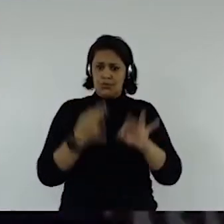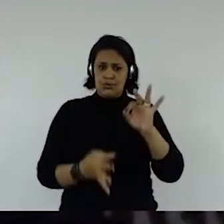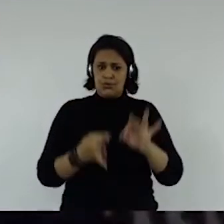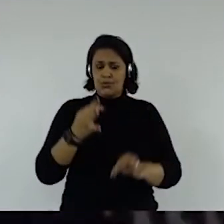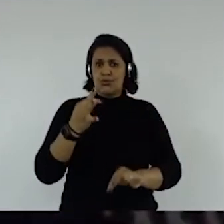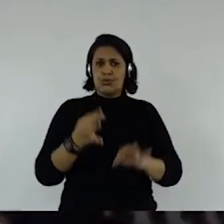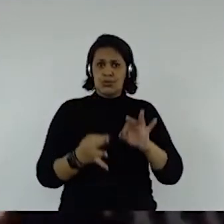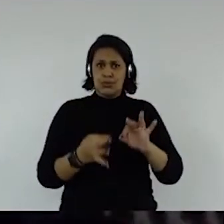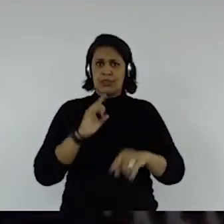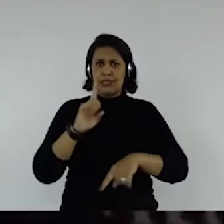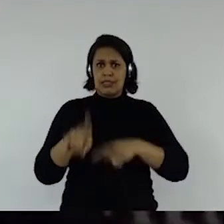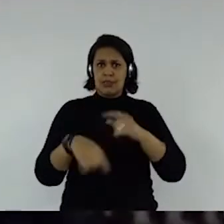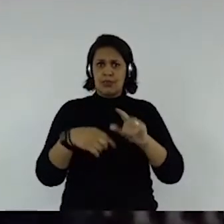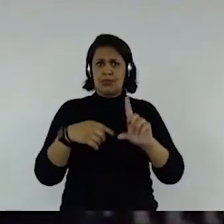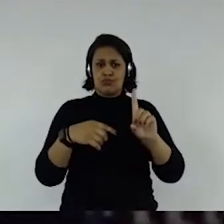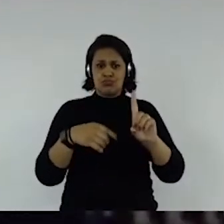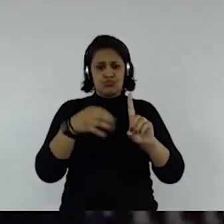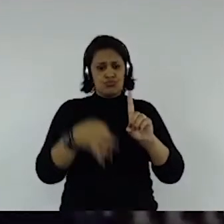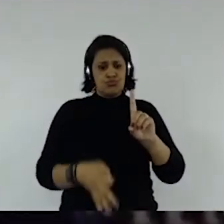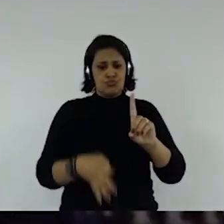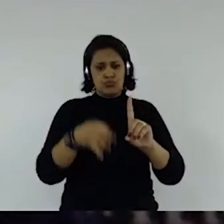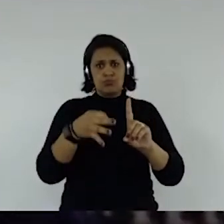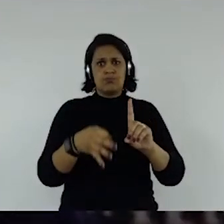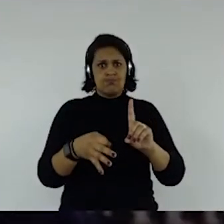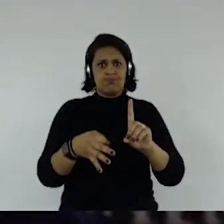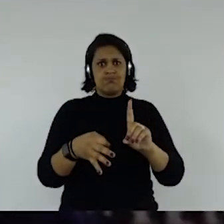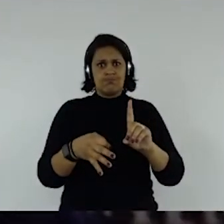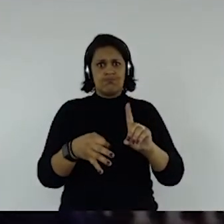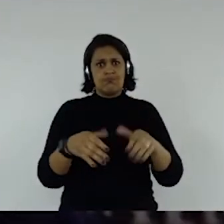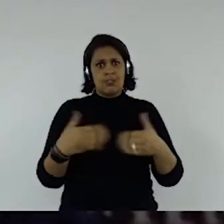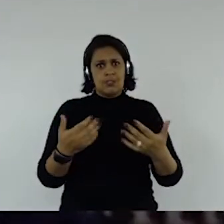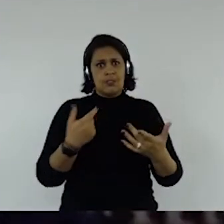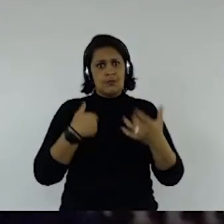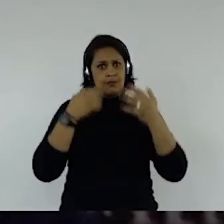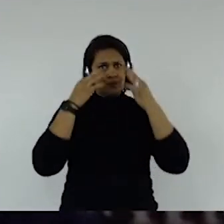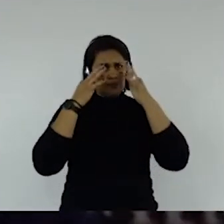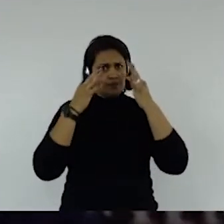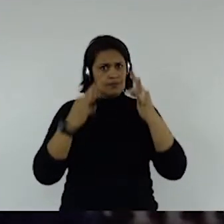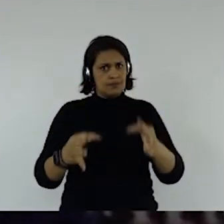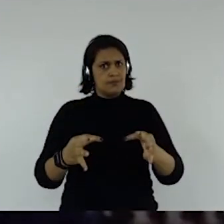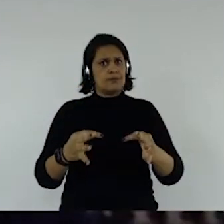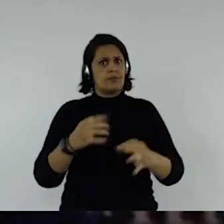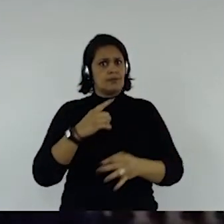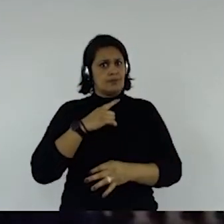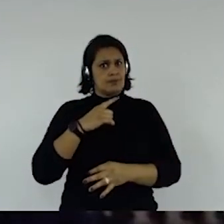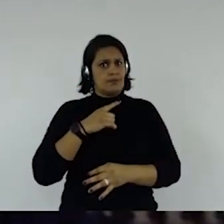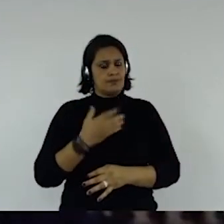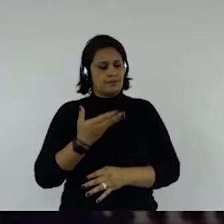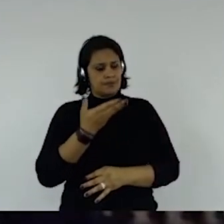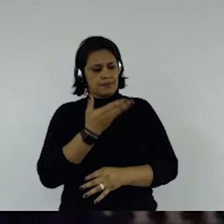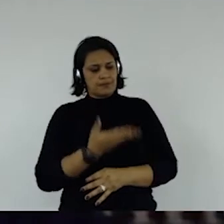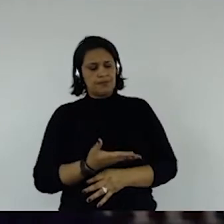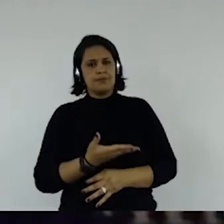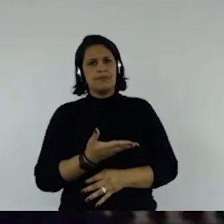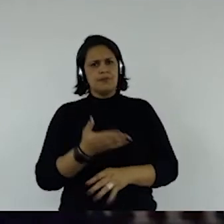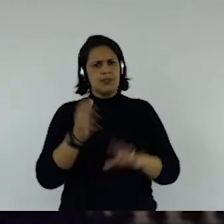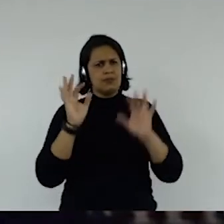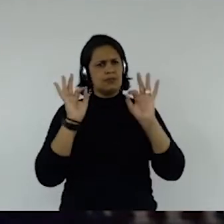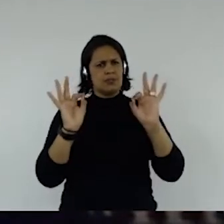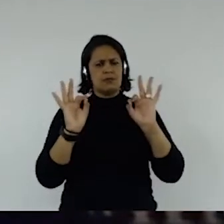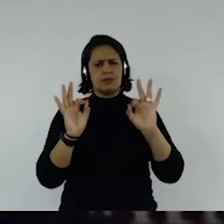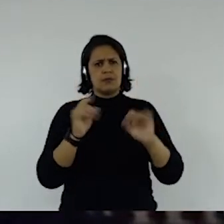depois desembargador e ministro. Então, eu sou uma testemunha ocular, né, da excelência dele